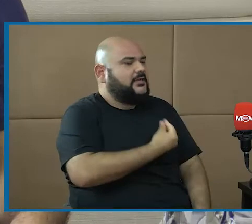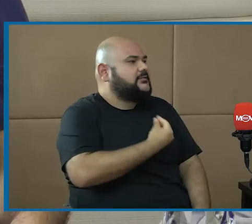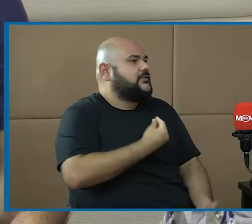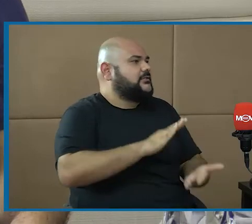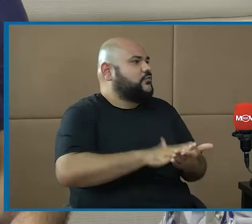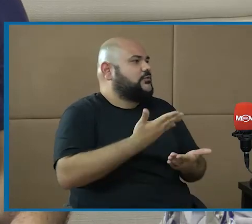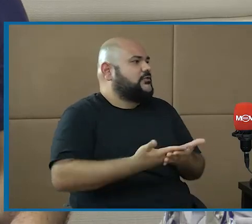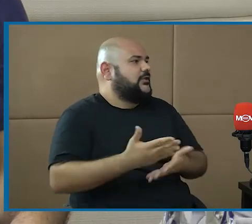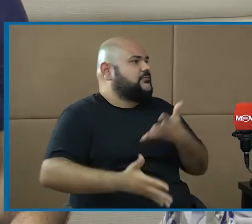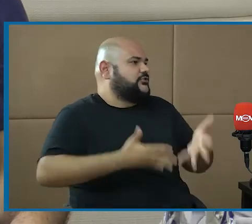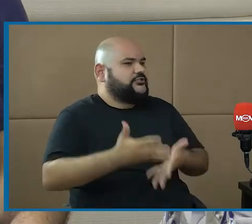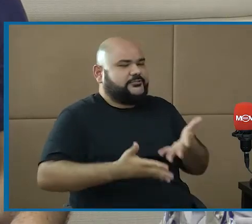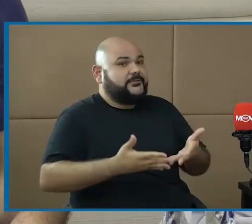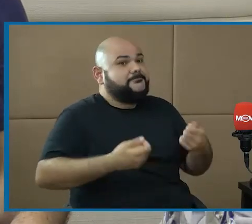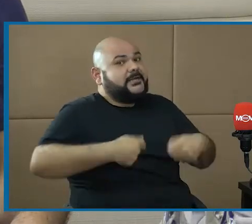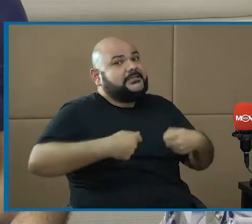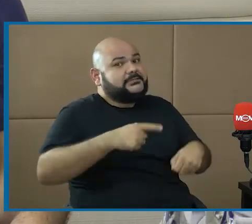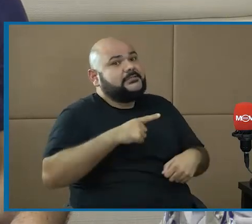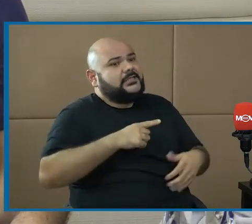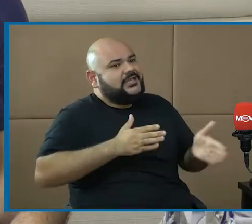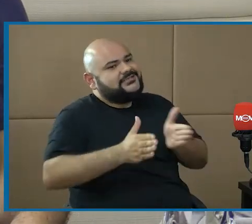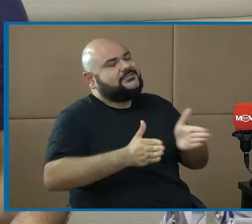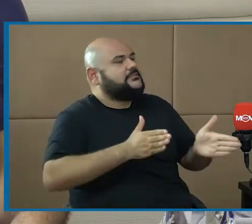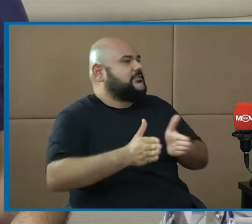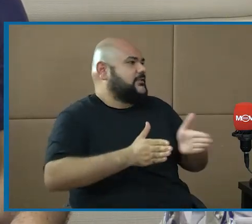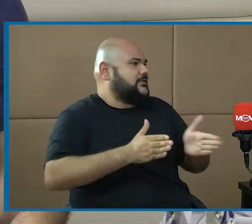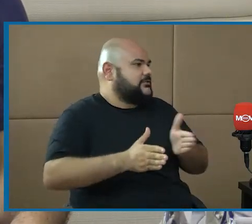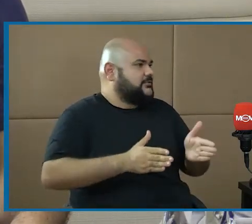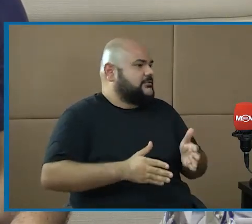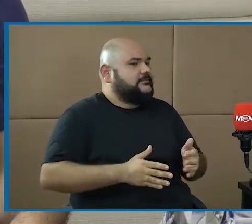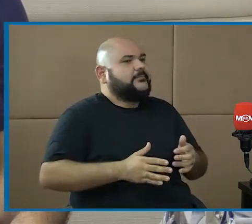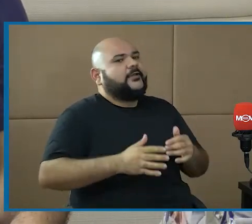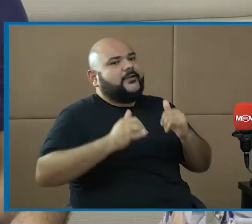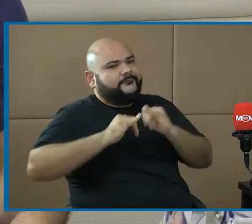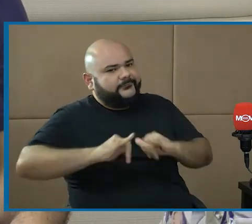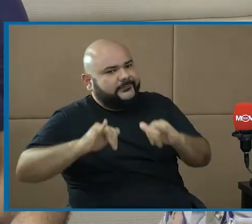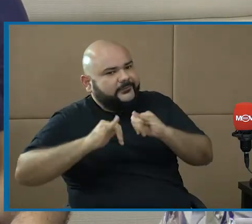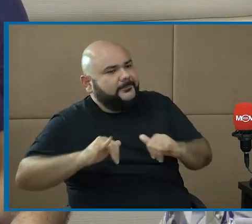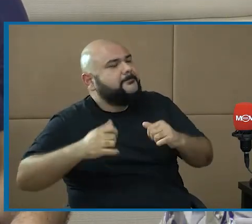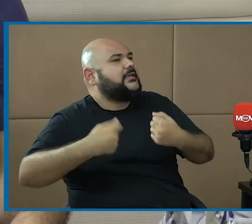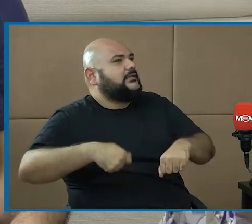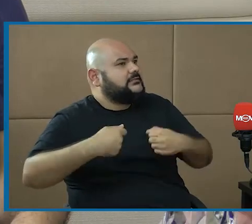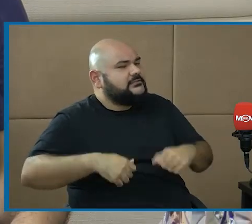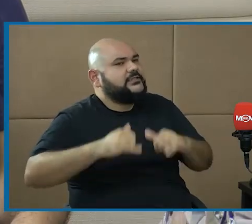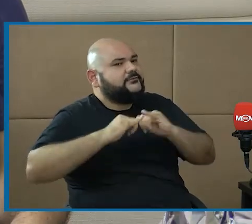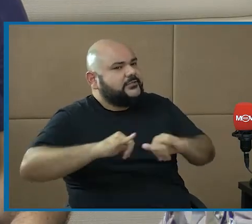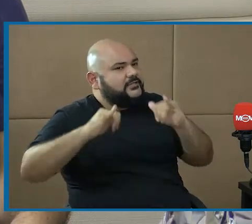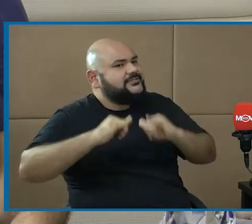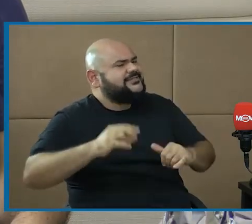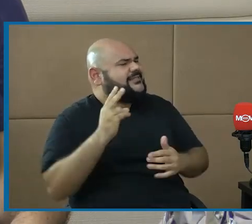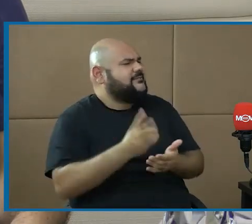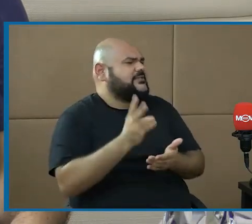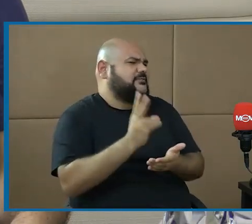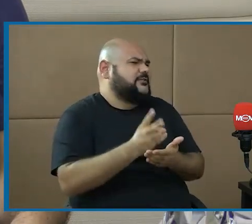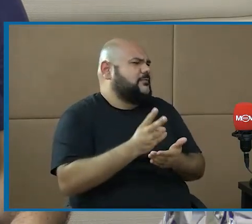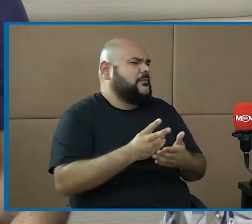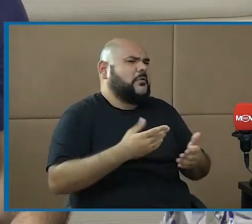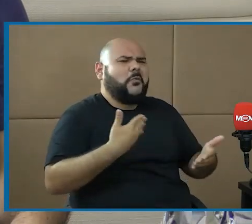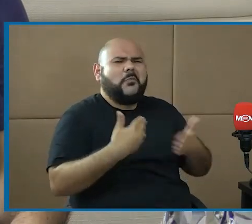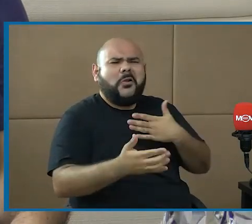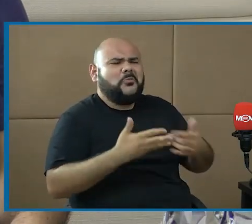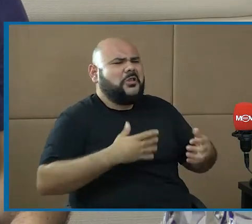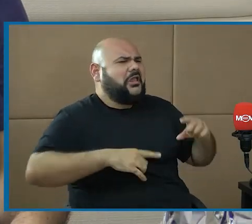ser acessível. E é muito difícil você ter que lembrar essas pessoas o tempo todo. Mas a gente lembra, entendeu? Outras circunstâncias. Mas